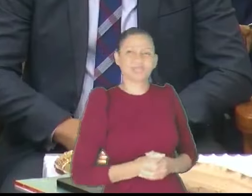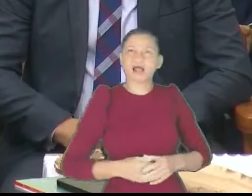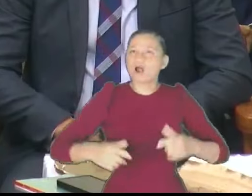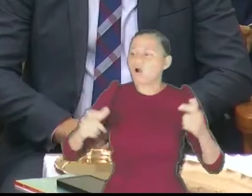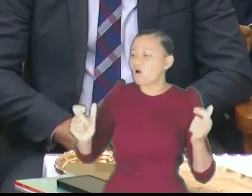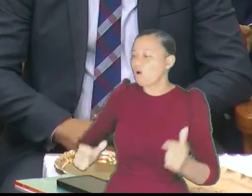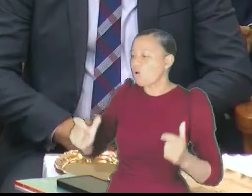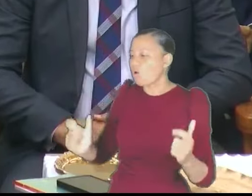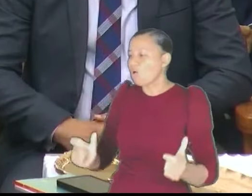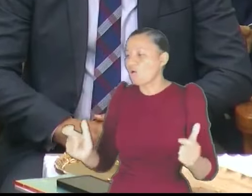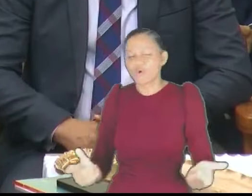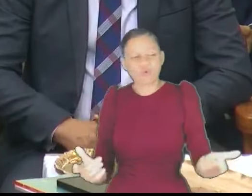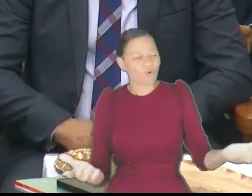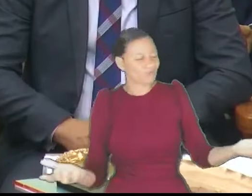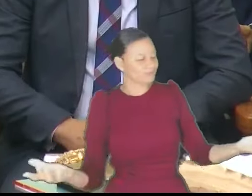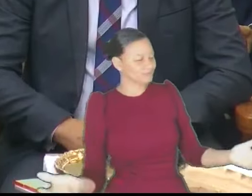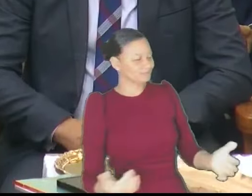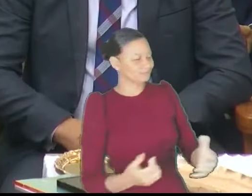Aonde está